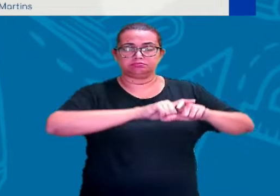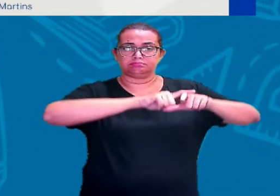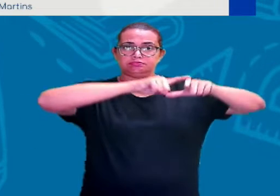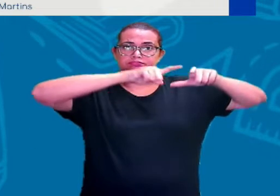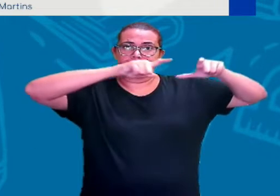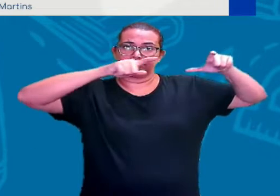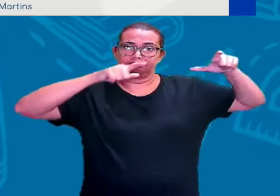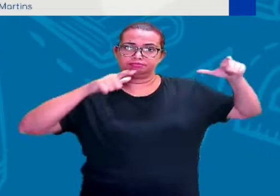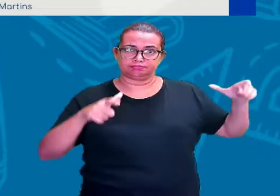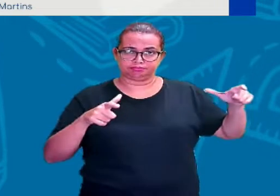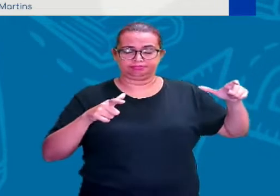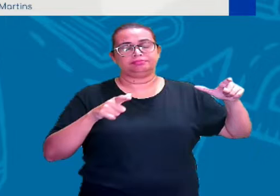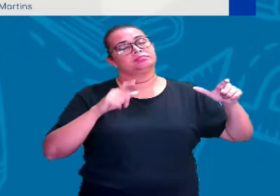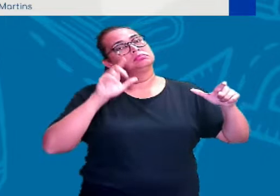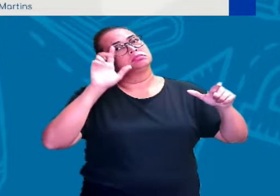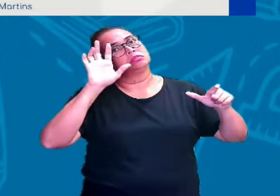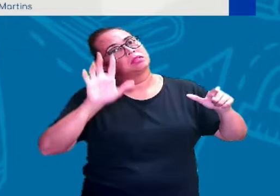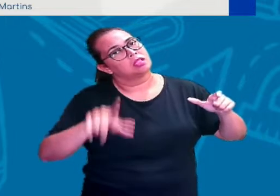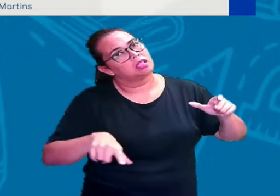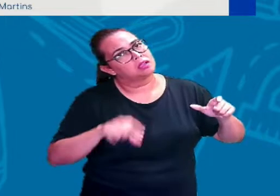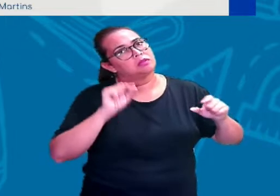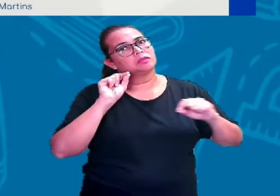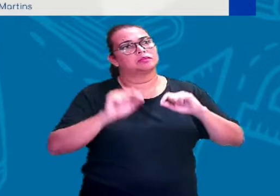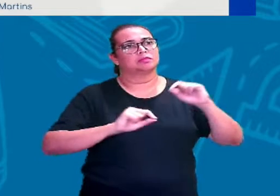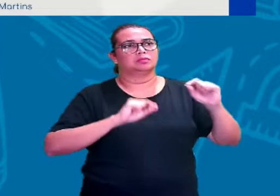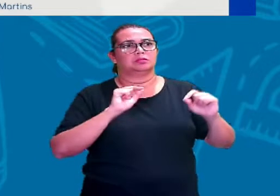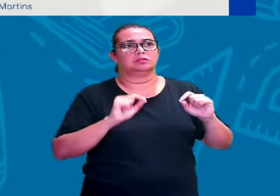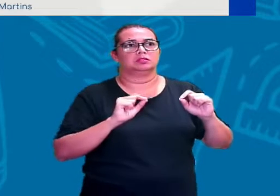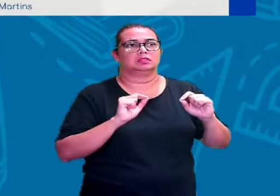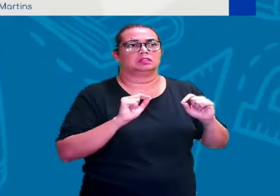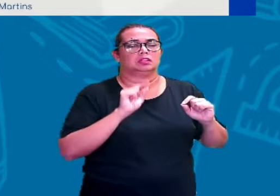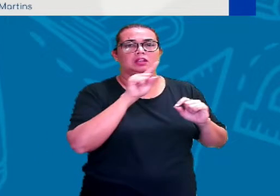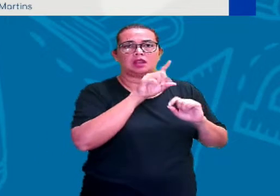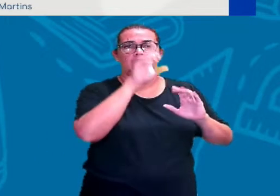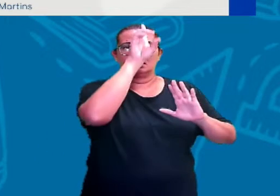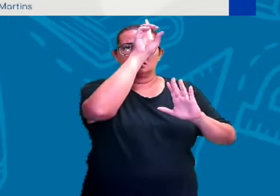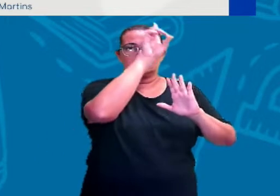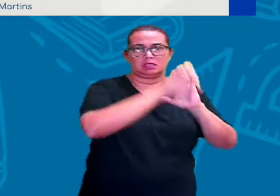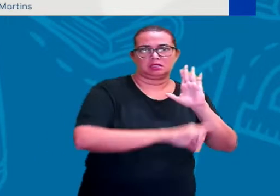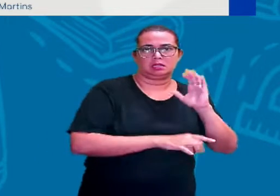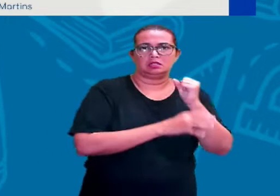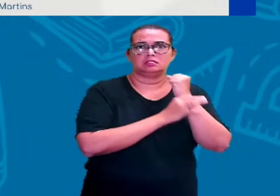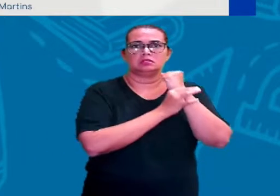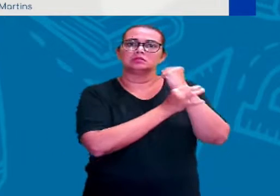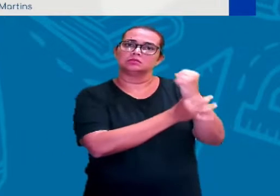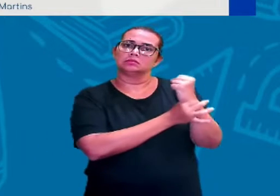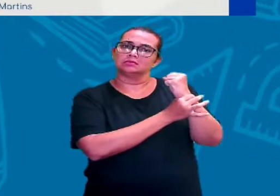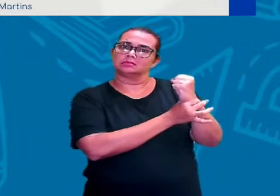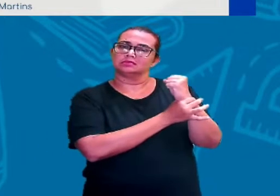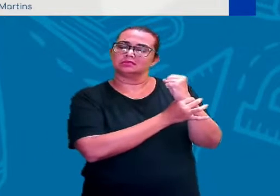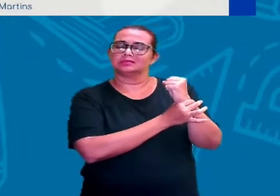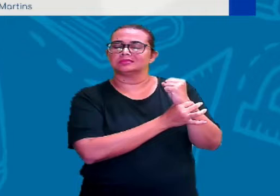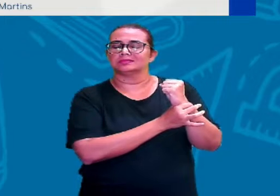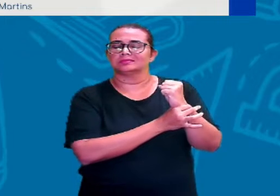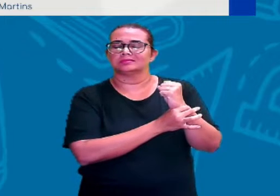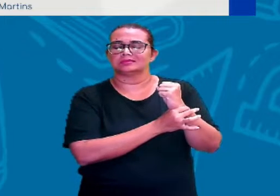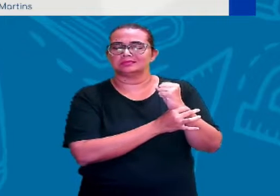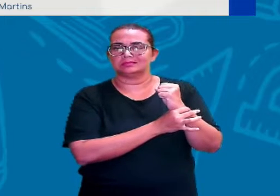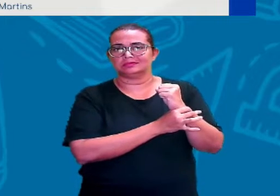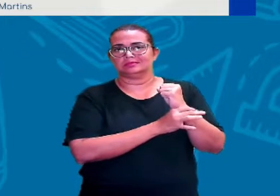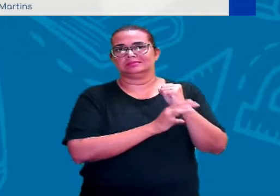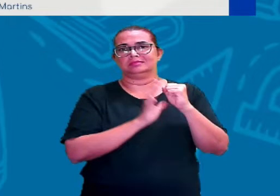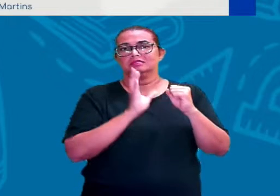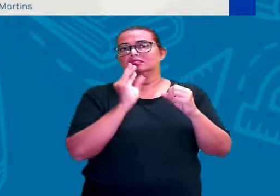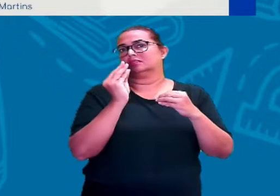o reconhecimento dessa população acarretou na garantia de direitos básicos, né? Então, o que levou, o que contribuiu para